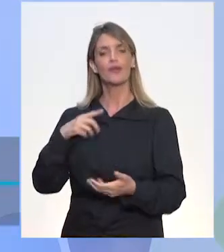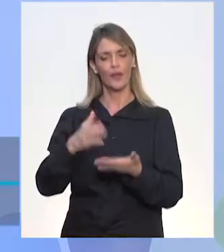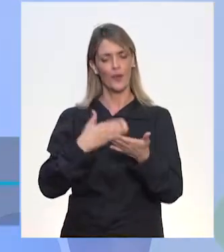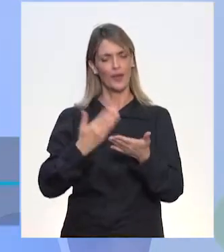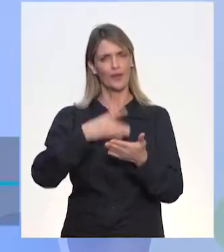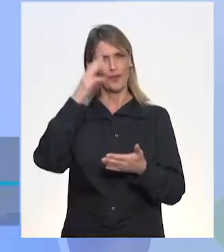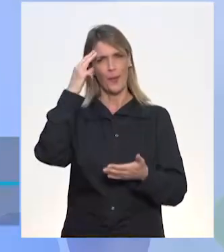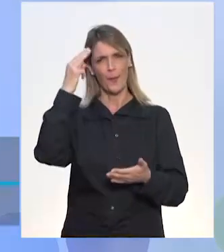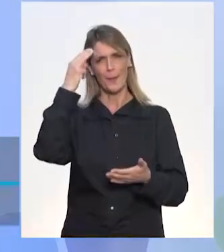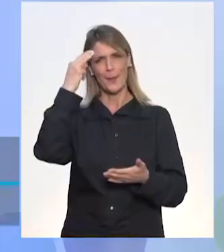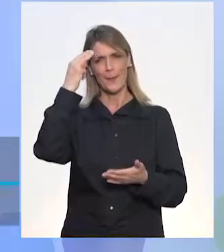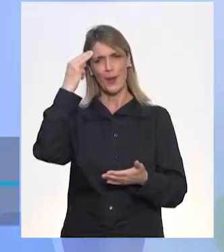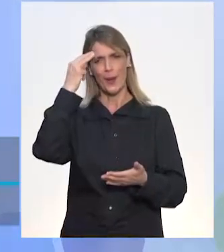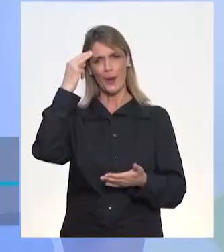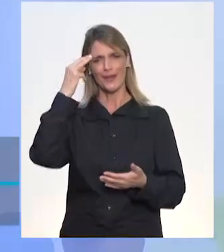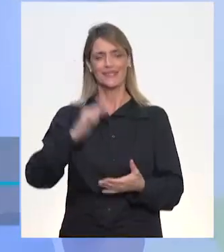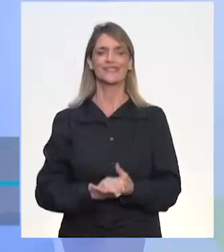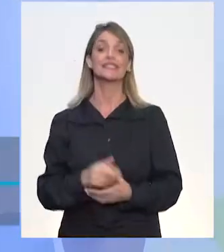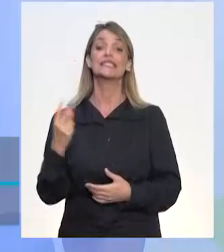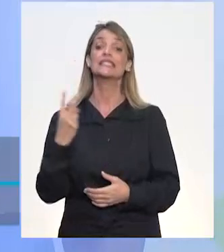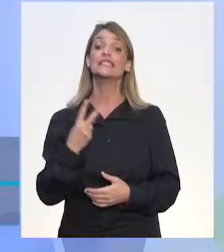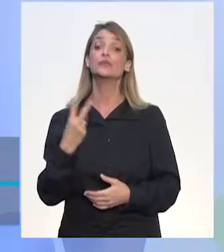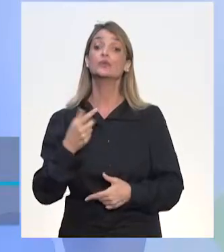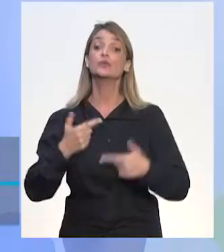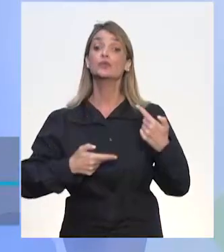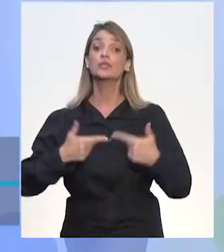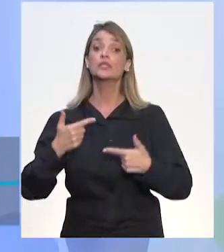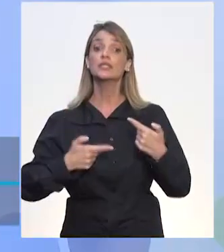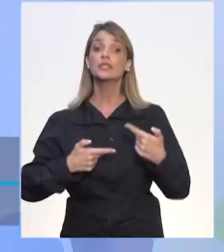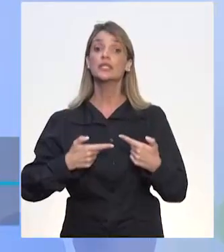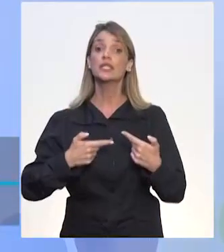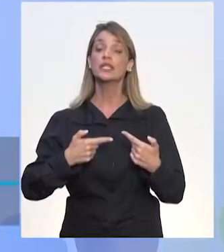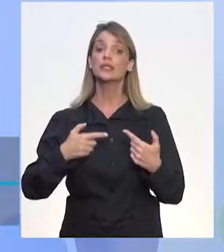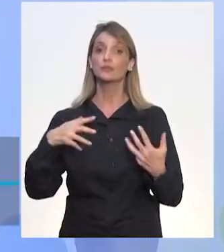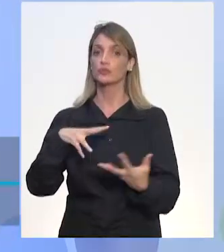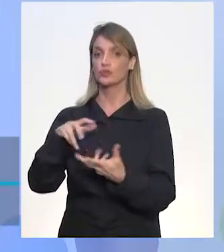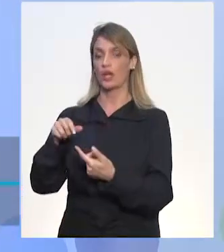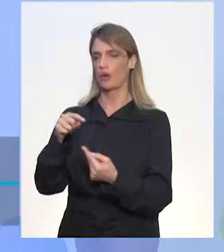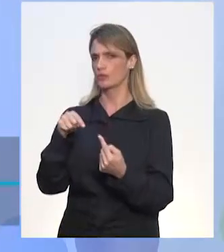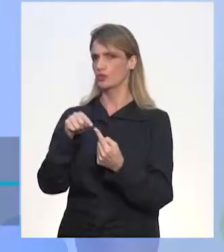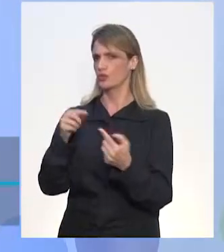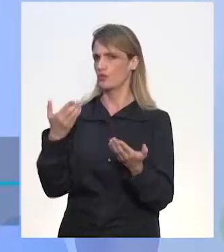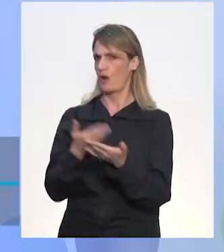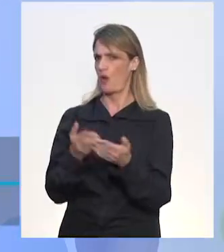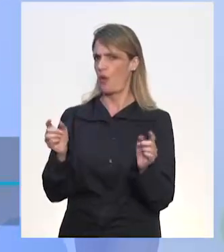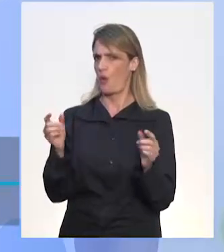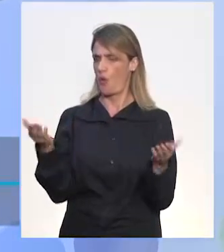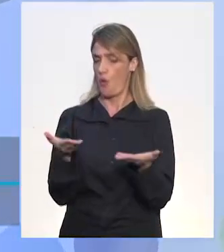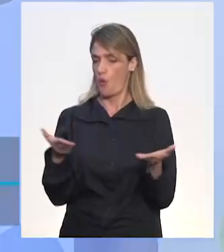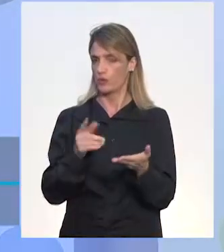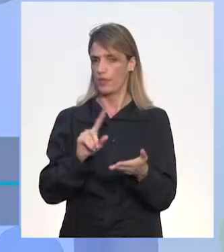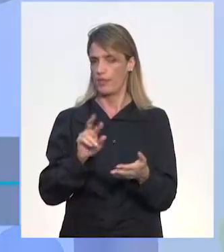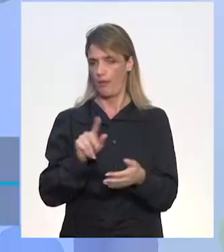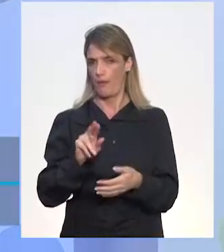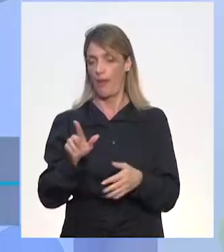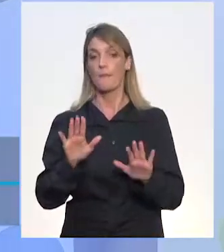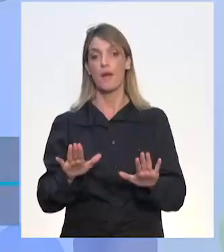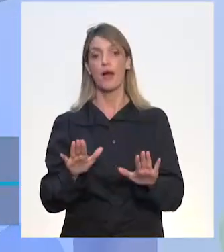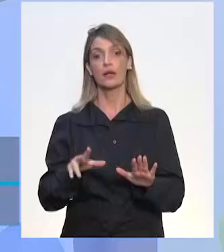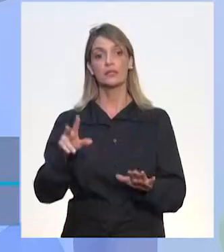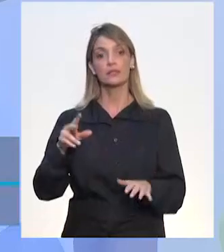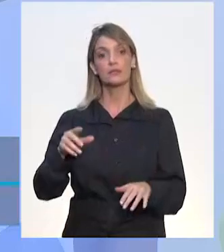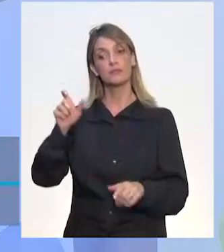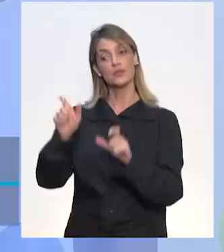casa, né? E a Segunda Guerra Mundial não é o objetivo da aula hoje, mas ela é tida como os historiadores como